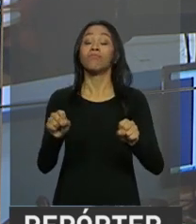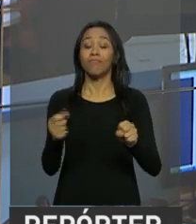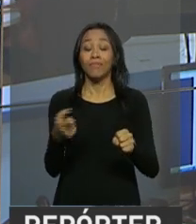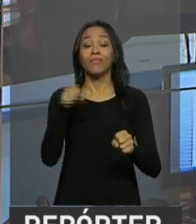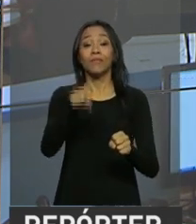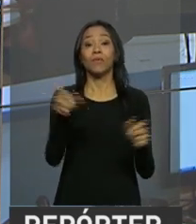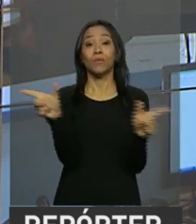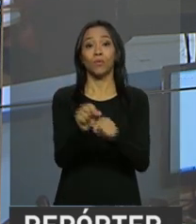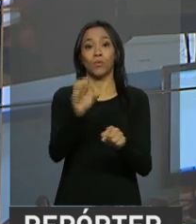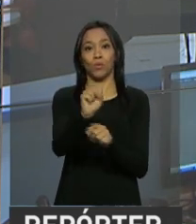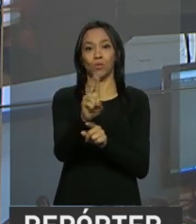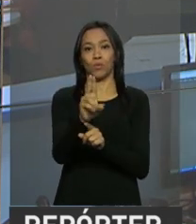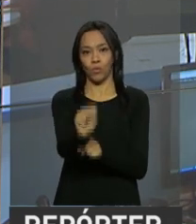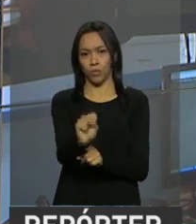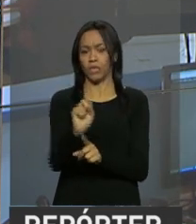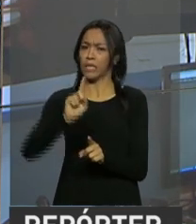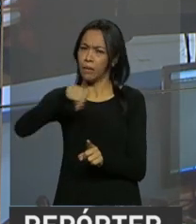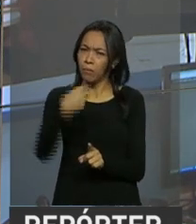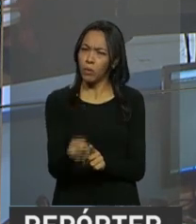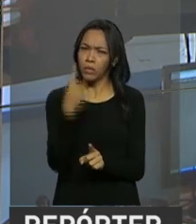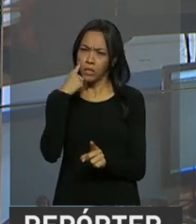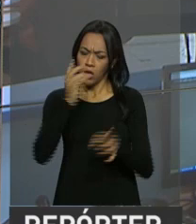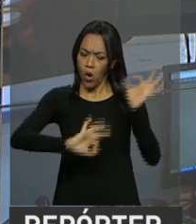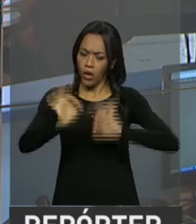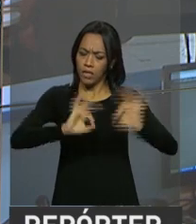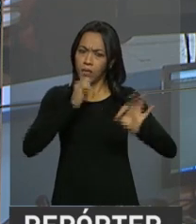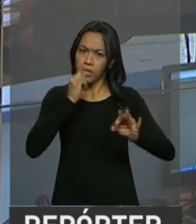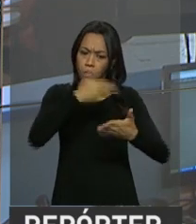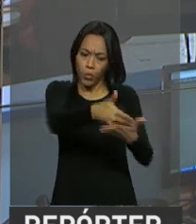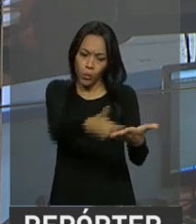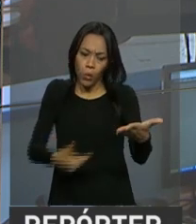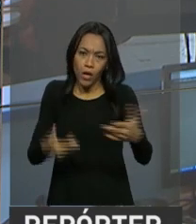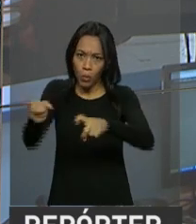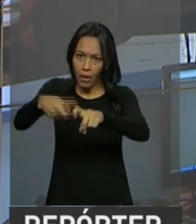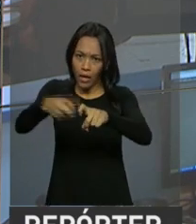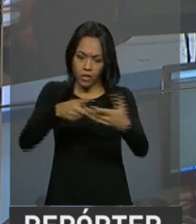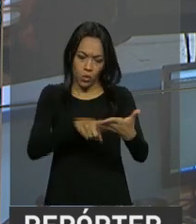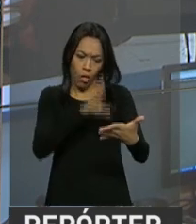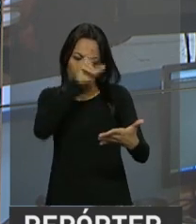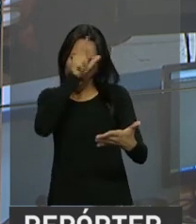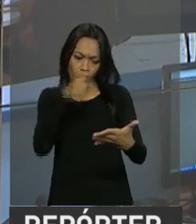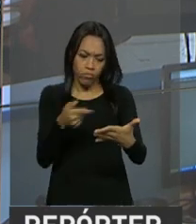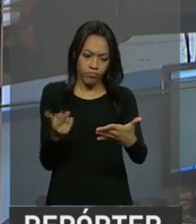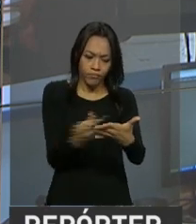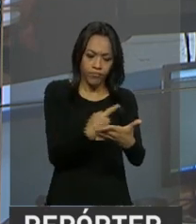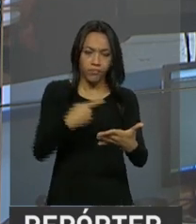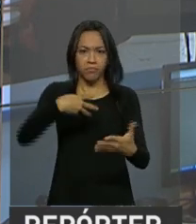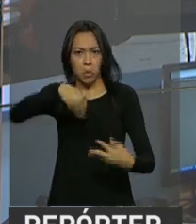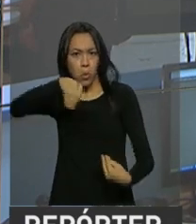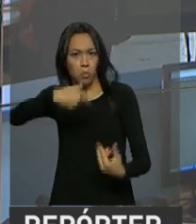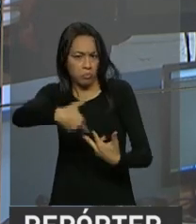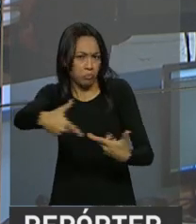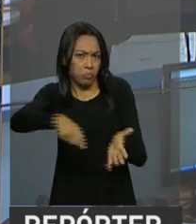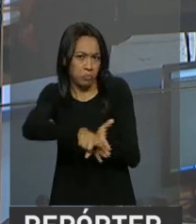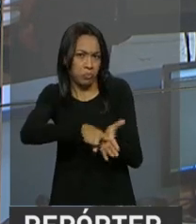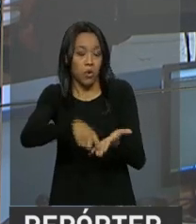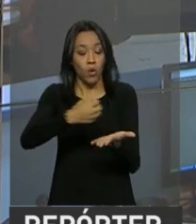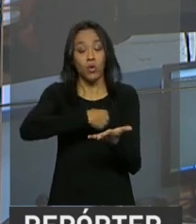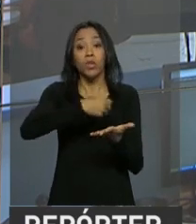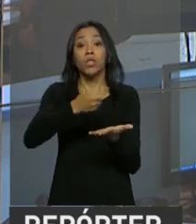ministro ao informatizar o prontuário médico por exemplo um erro no diagnóstico e na distribuição de remédios